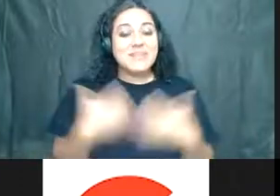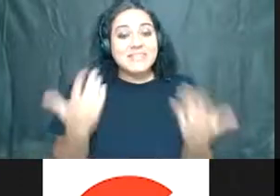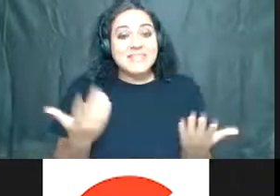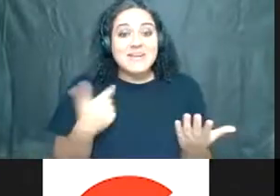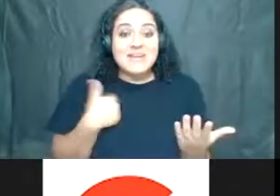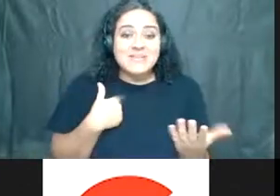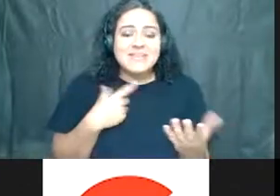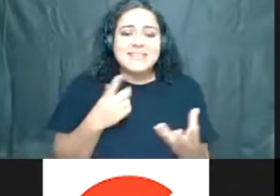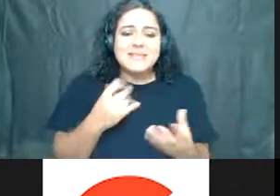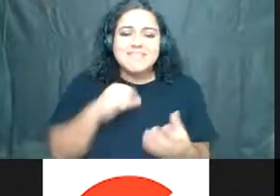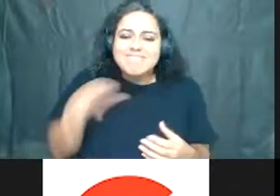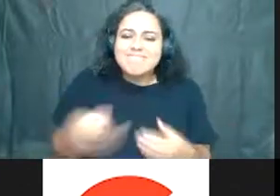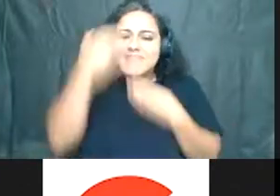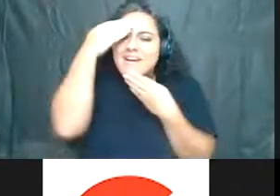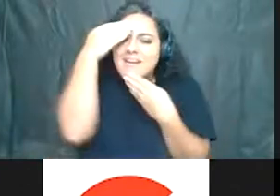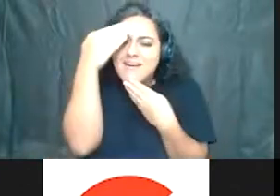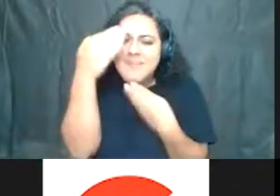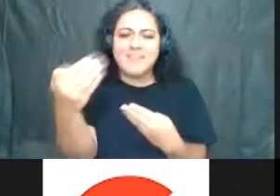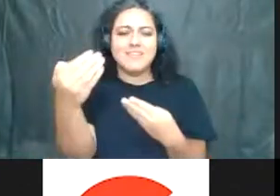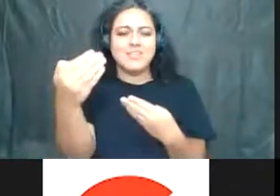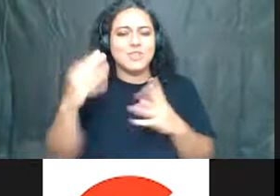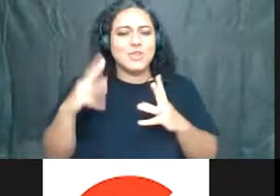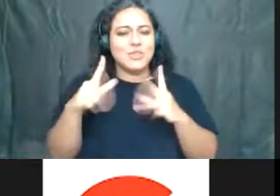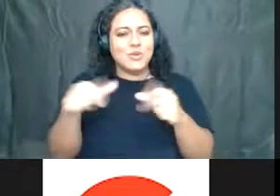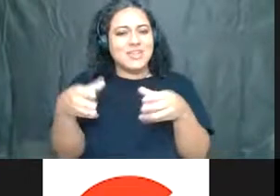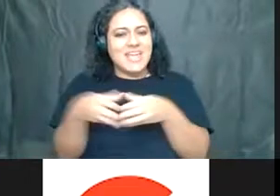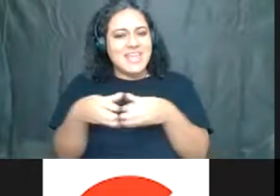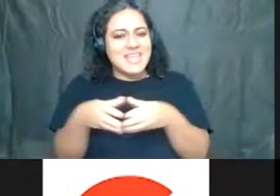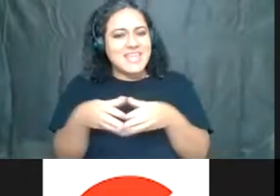eu tenho muito que agradecer a toda a minha equipe, né, que